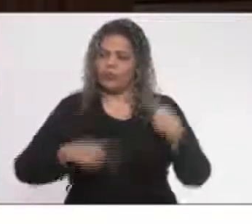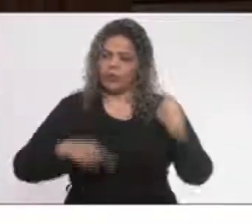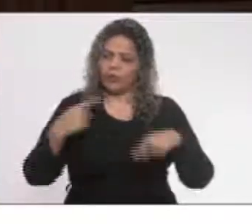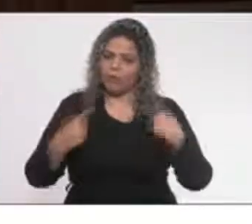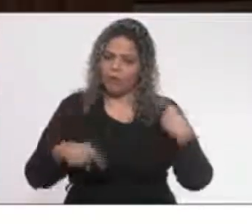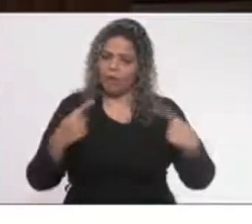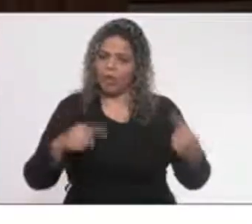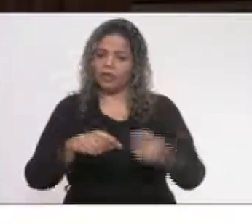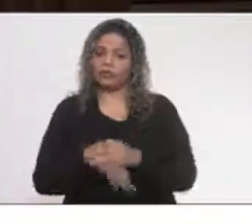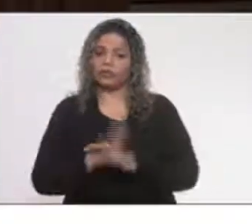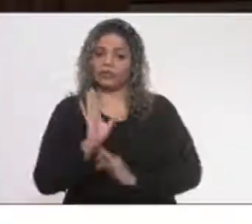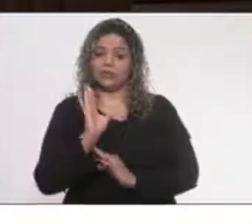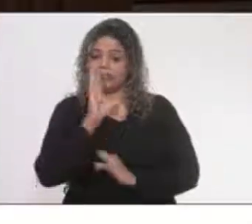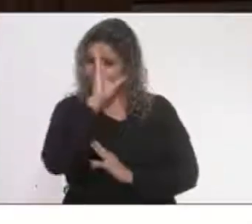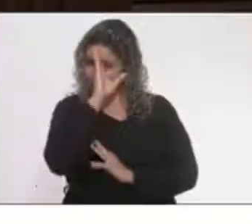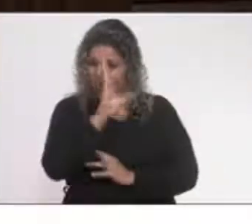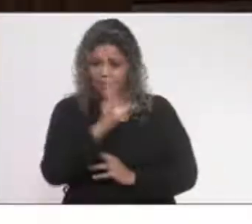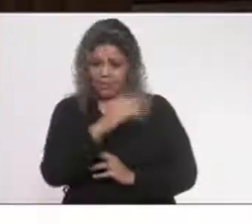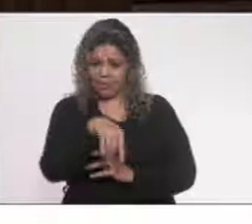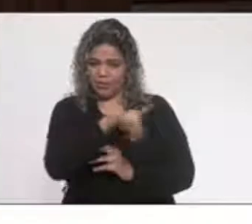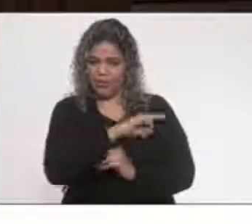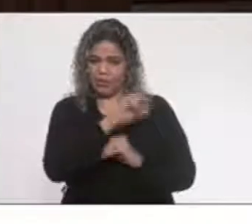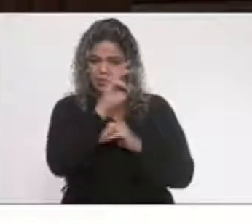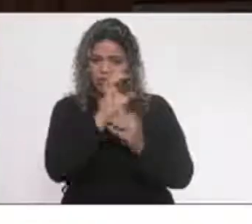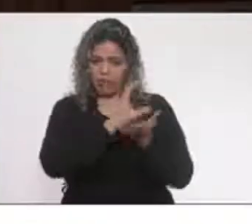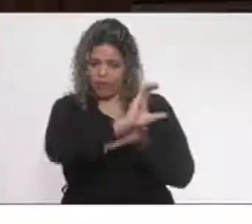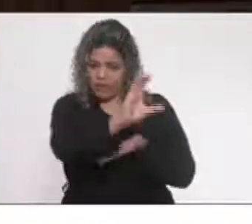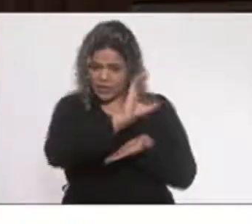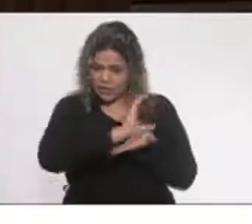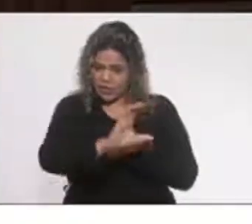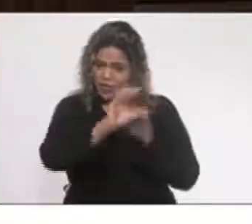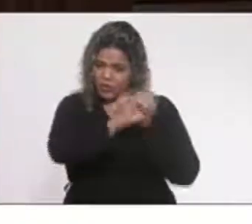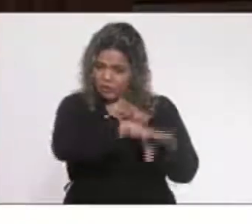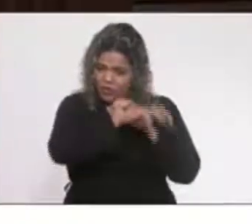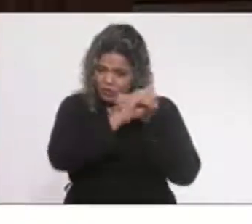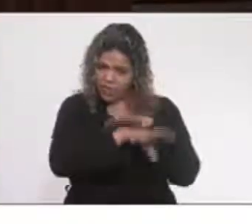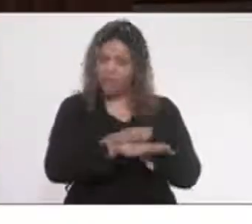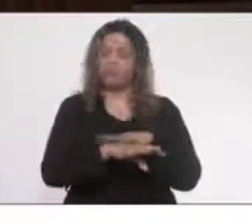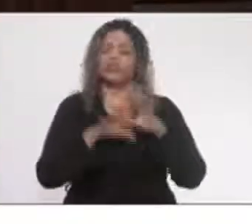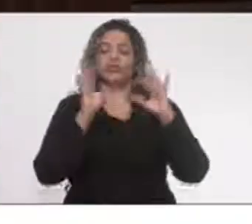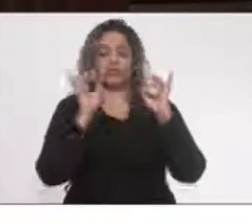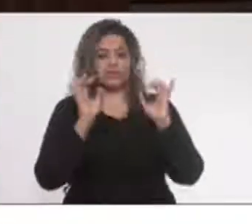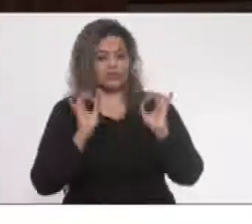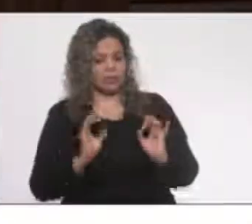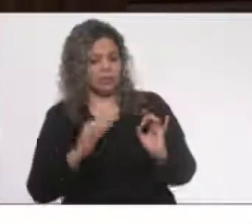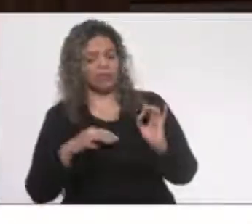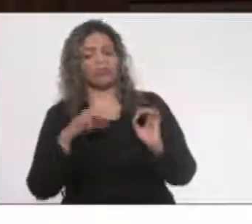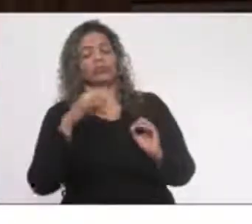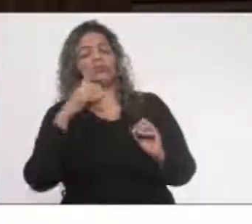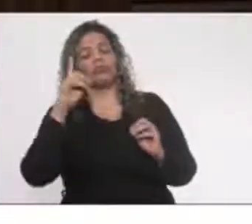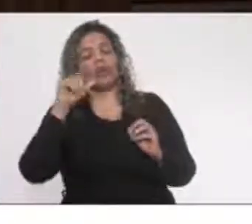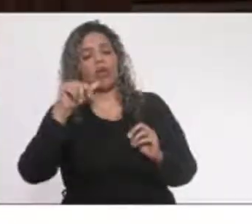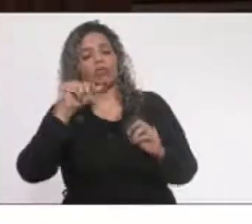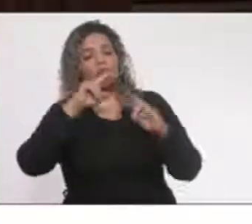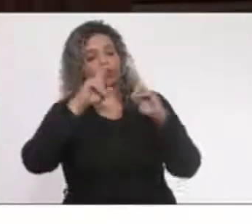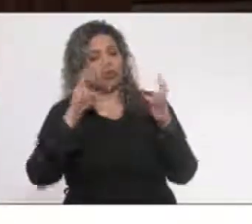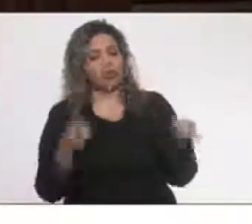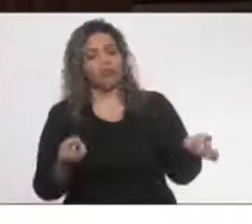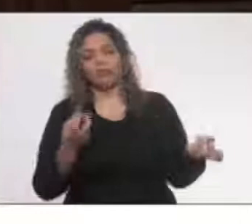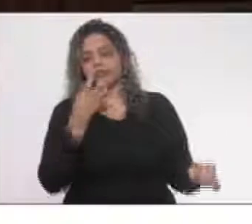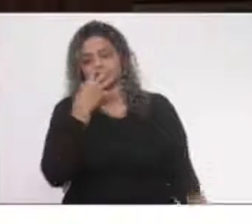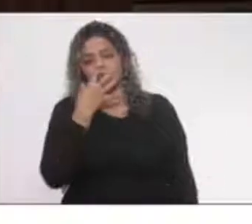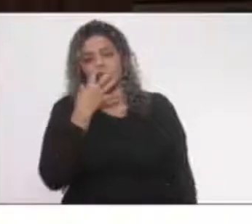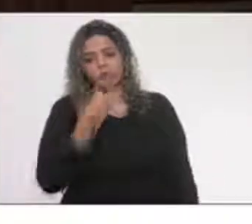debate central sobre o financiamento da educação e, em especial, sobre a